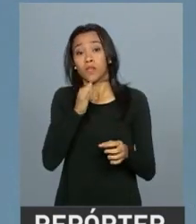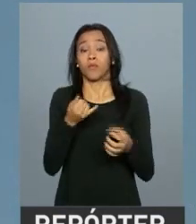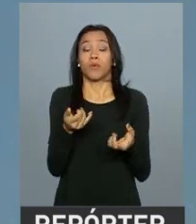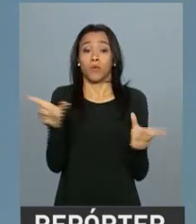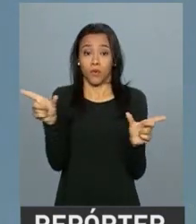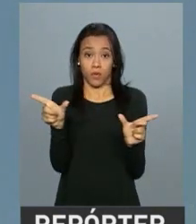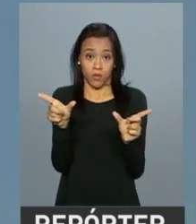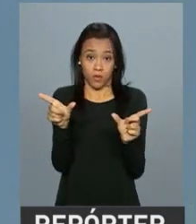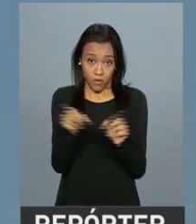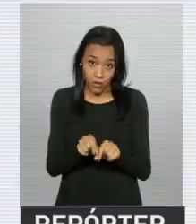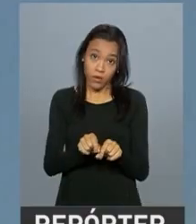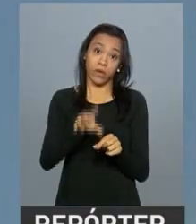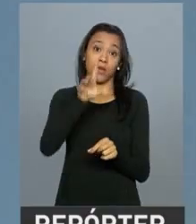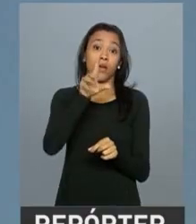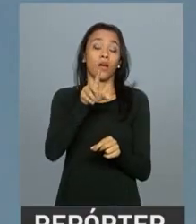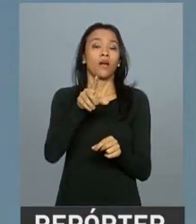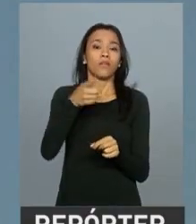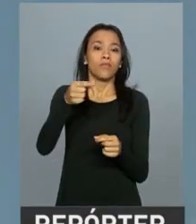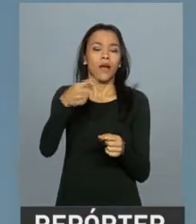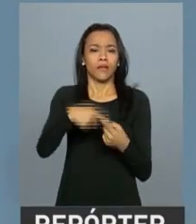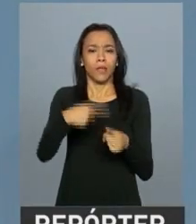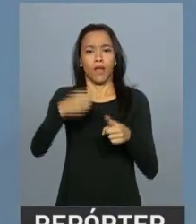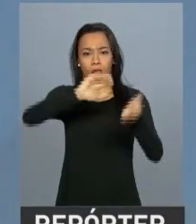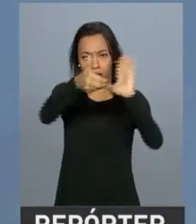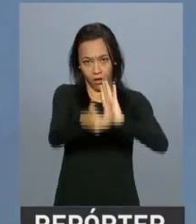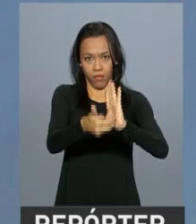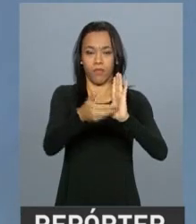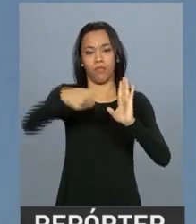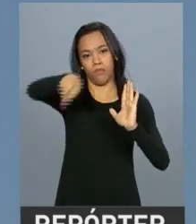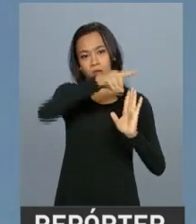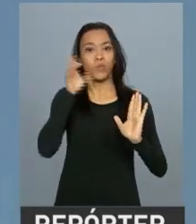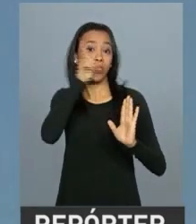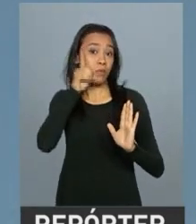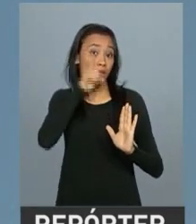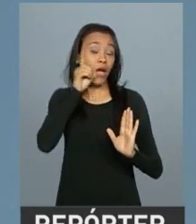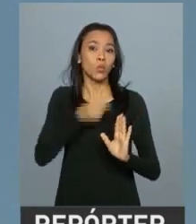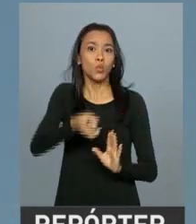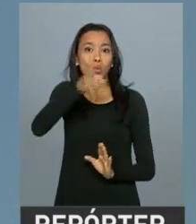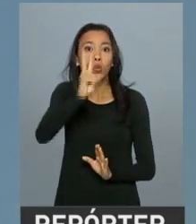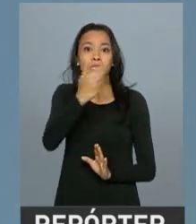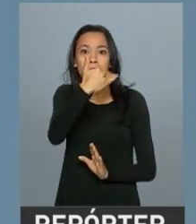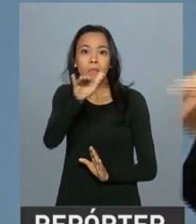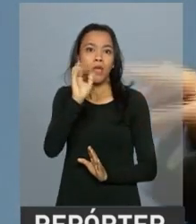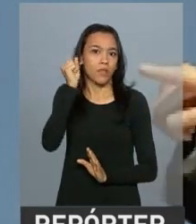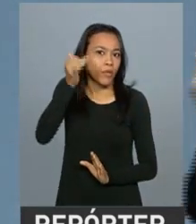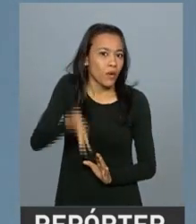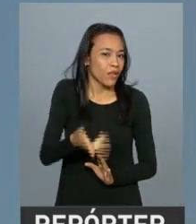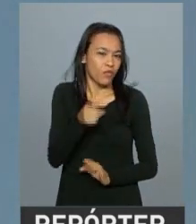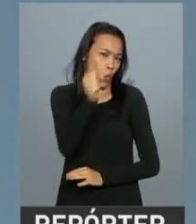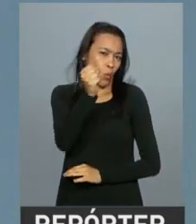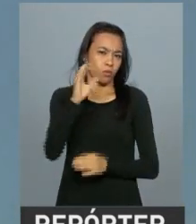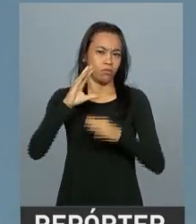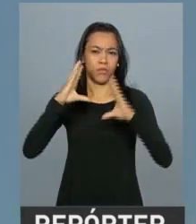receitas orçamentárias. A Câmara dos Deputados, às 2:30 da manhã, não é? Não foi às 8